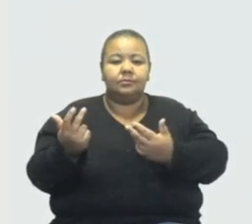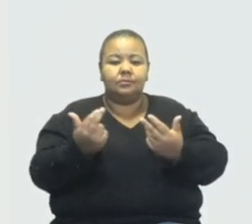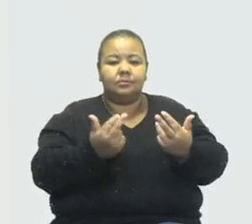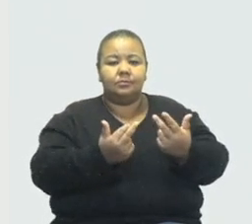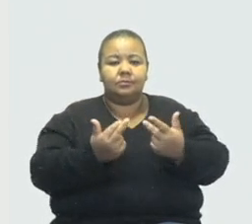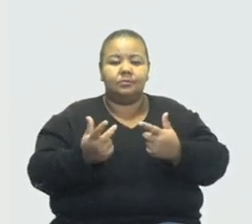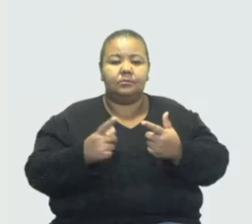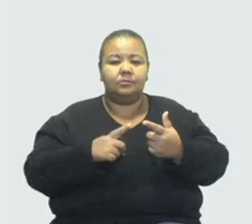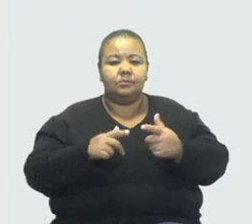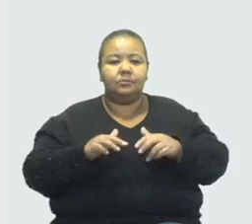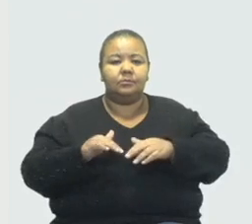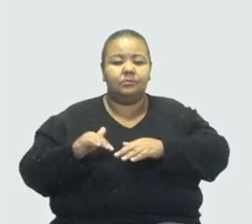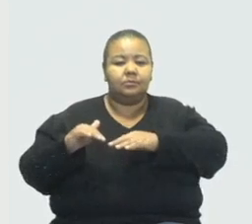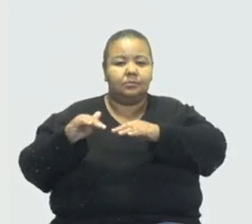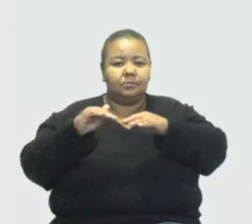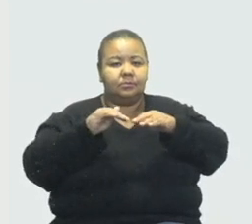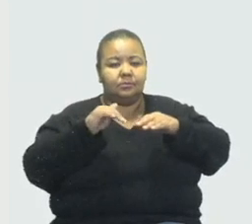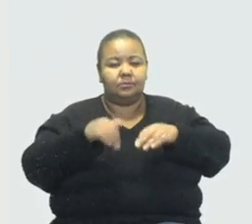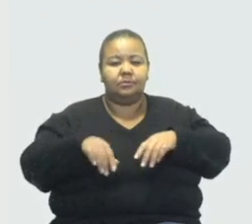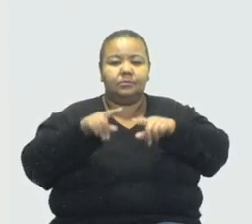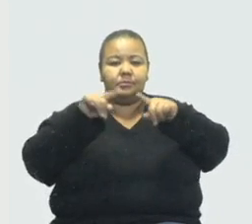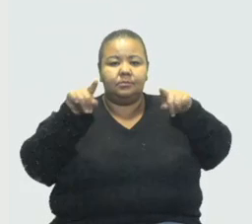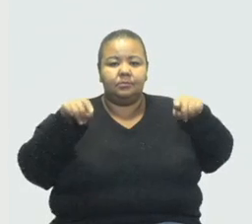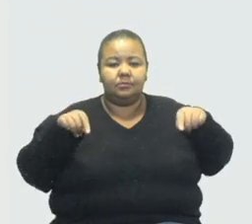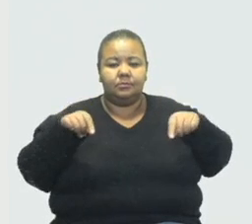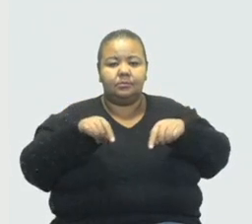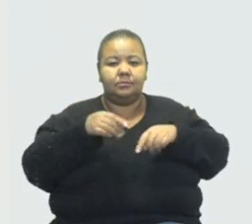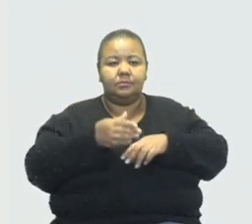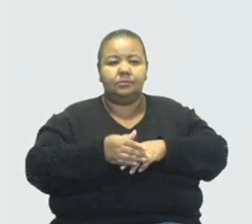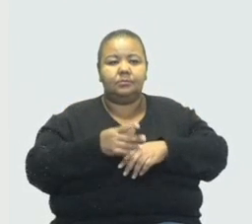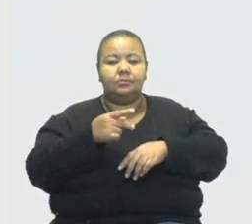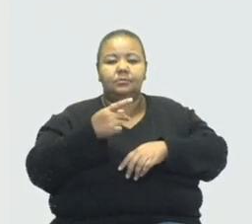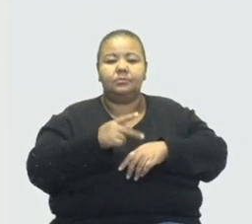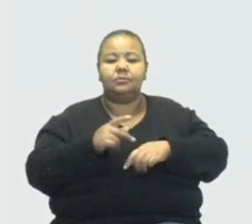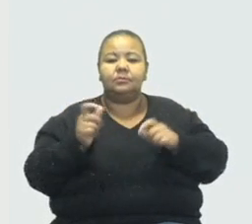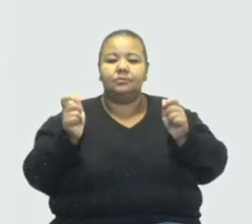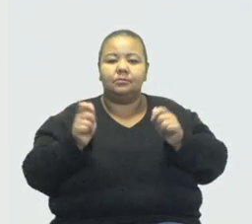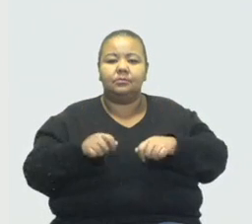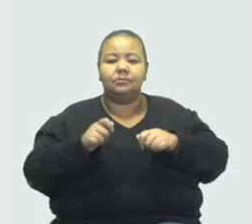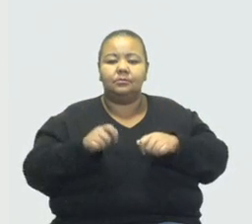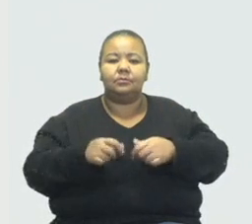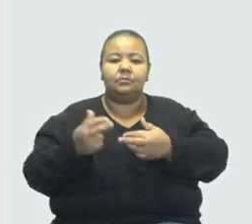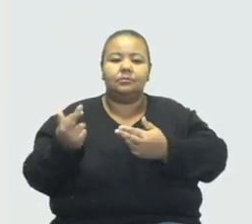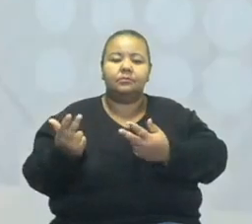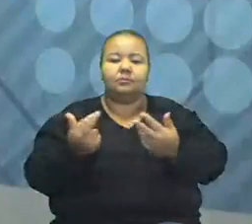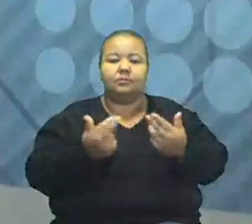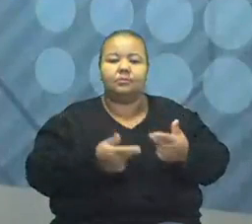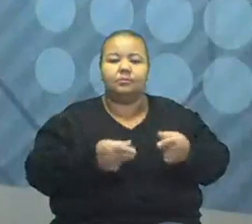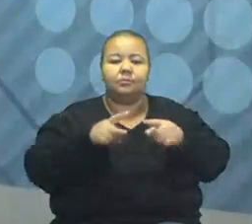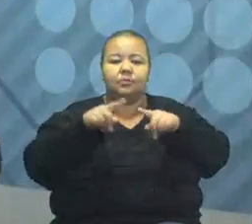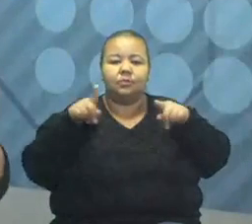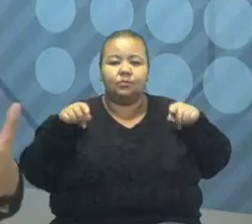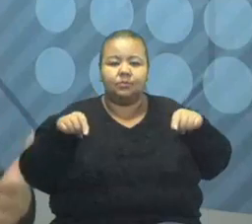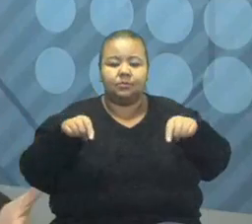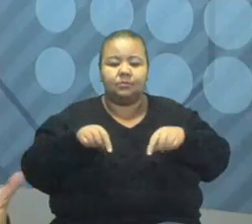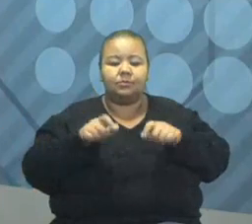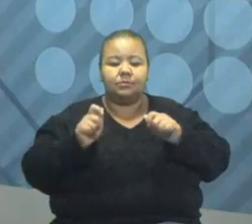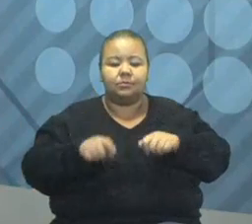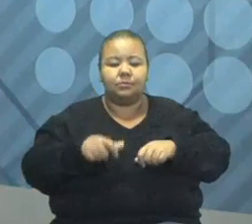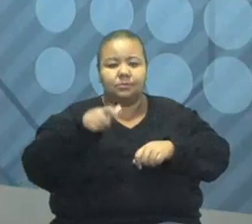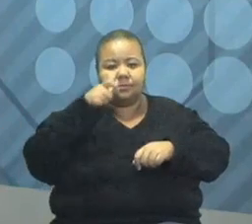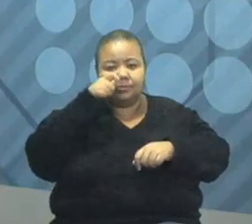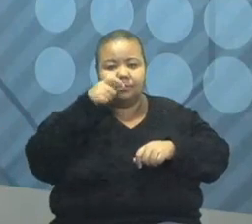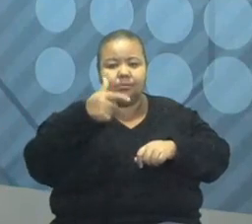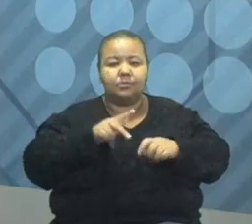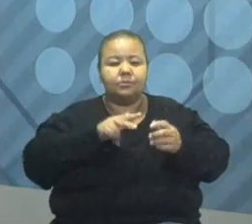temos aqui uma igualdade entre matrizes. Essa possibilidade de igualdade entre matrizes, que você pode analisar a posição do